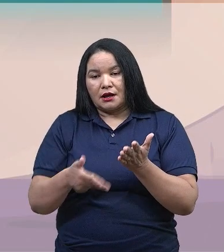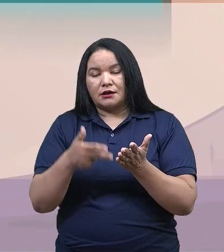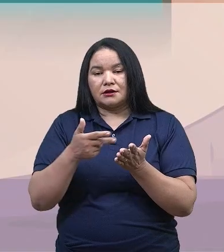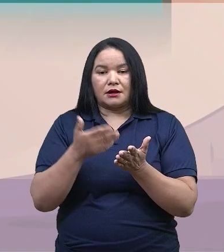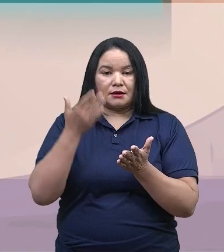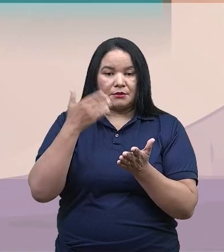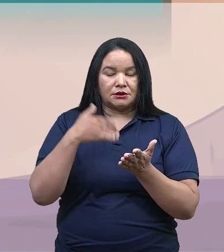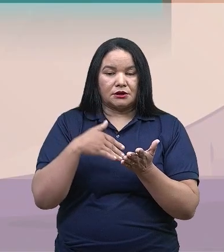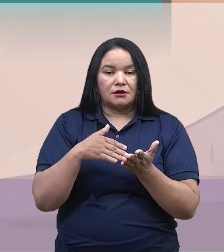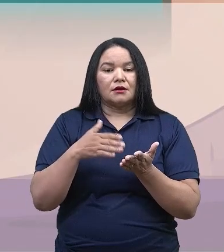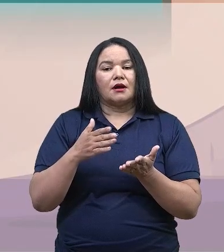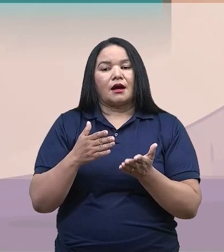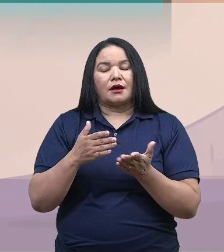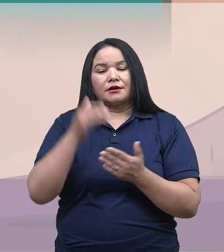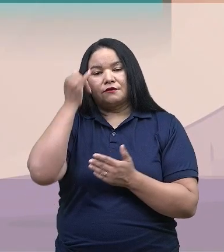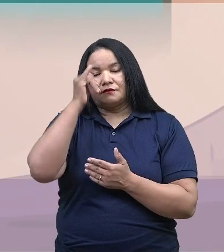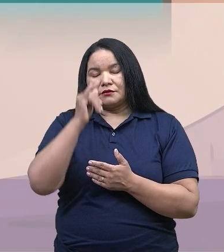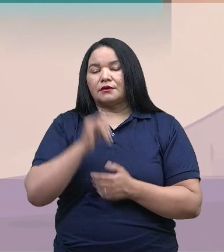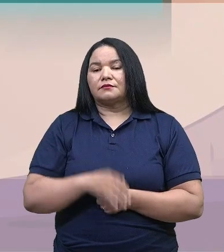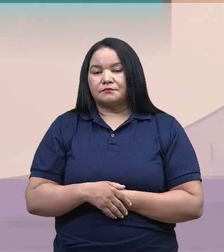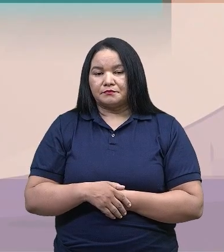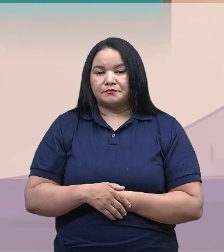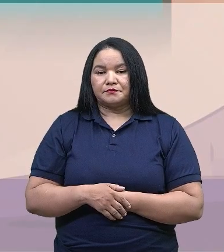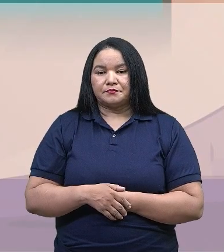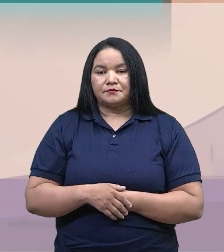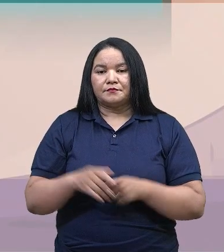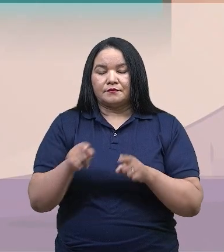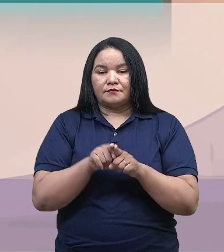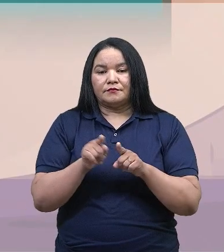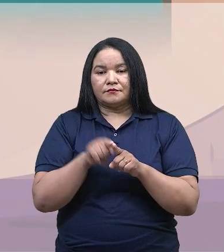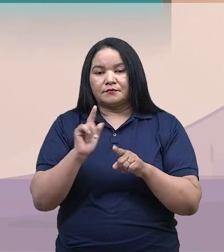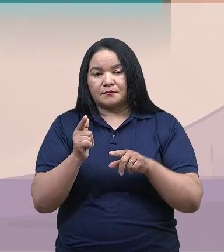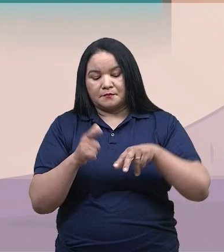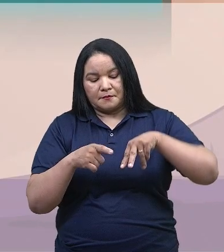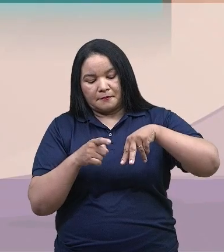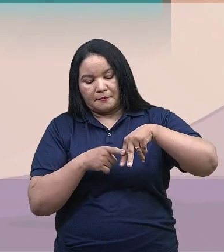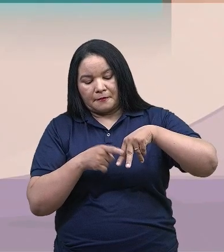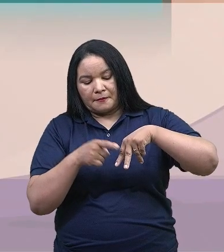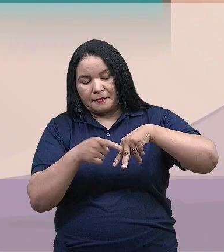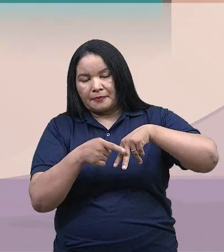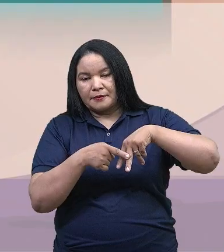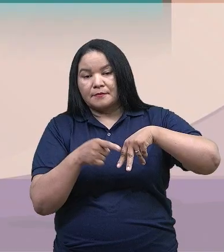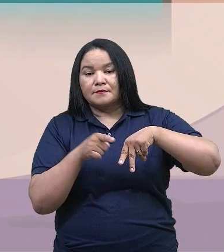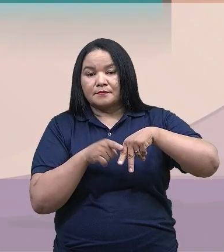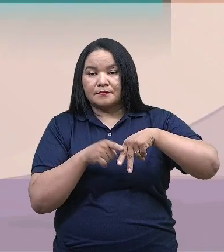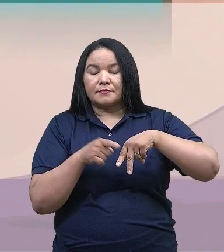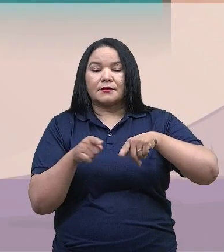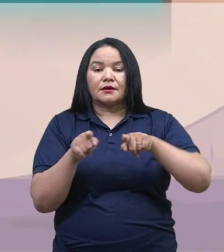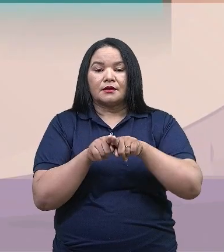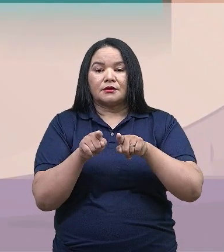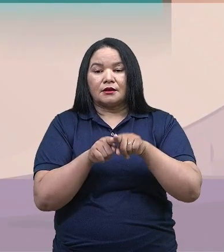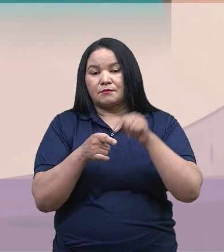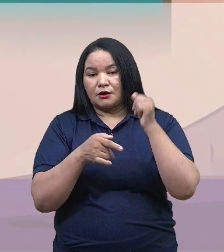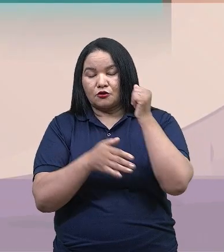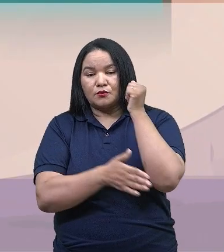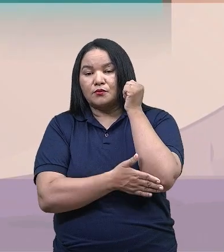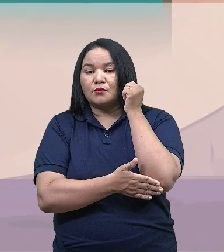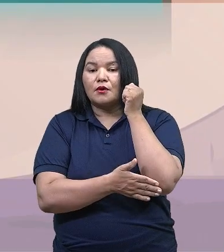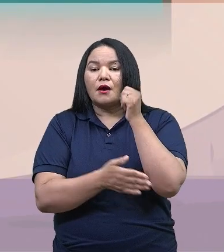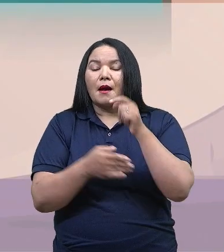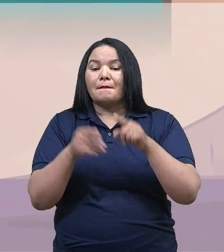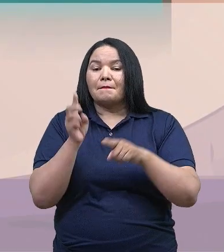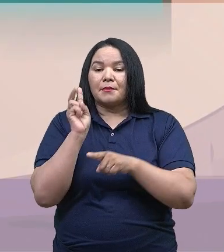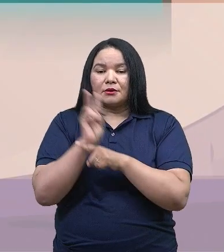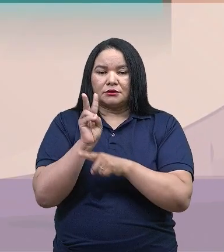ok? Outro equipamento fundamental e importante são as joelheiras e as cotoveleiras, isso porque elas são as primeiras áreas